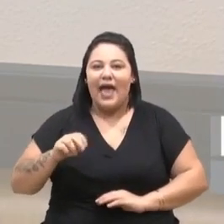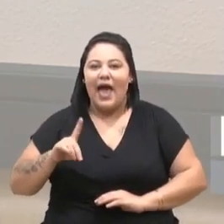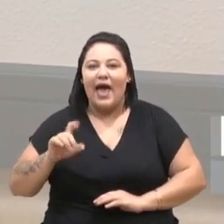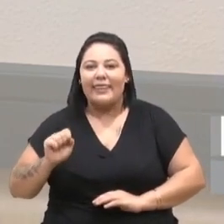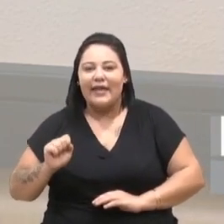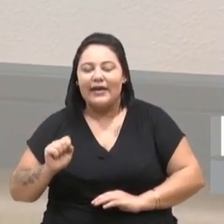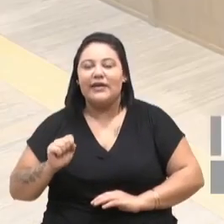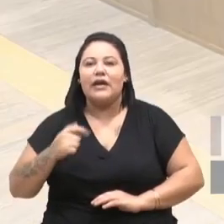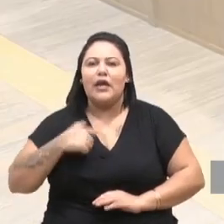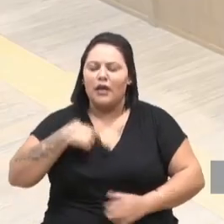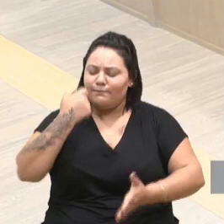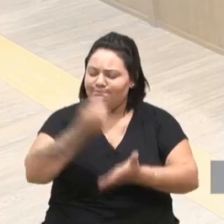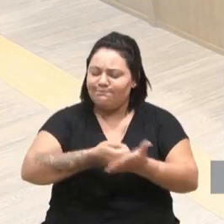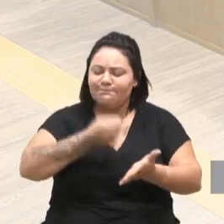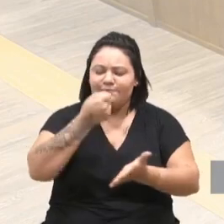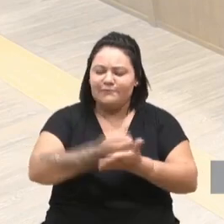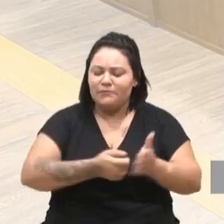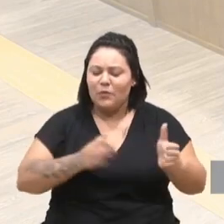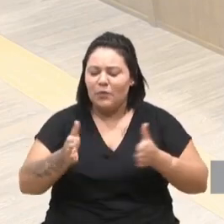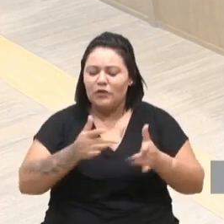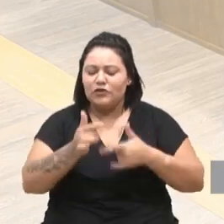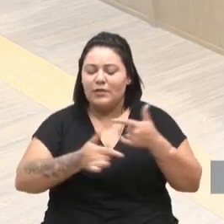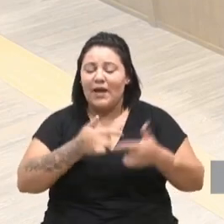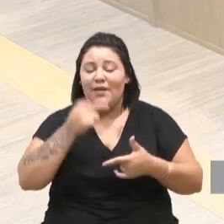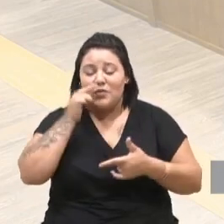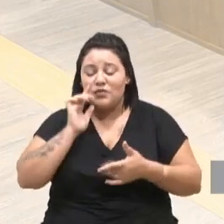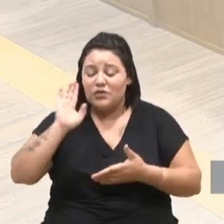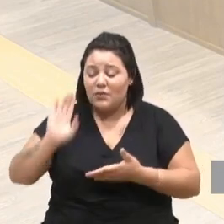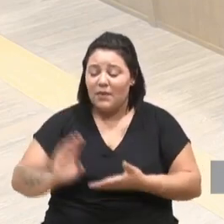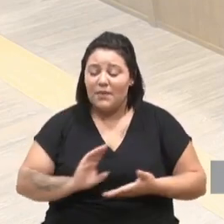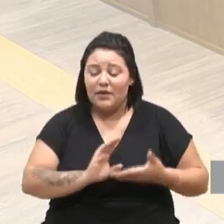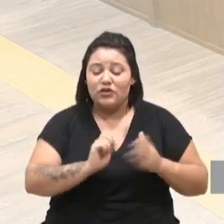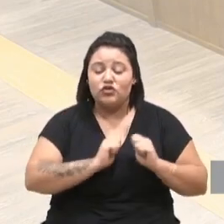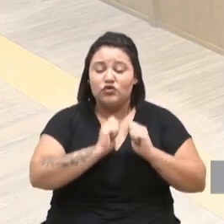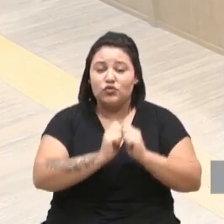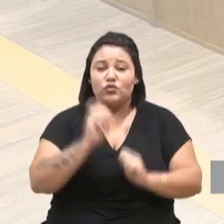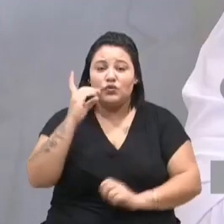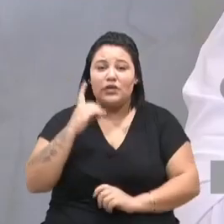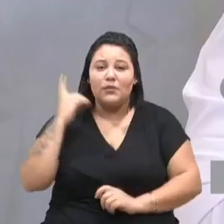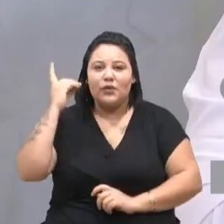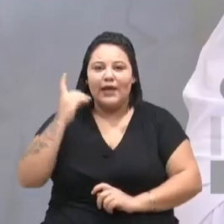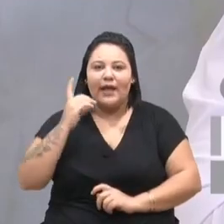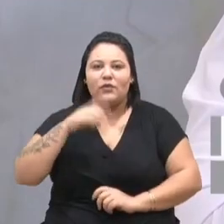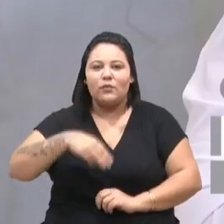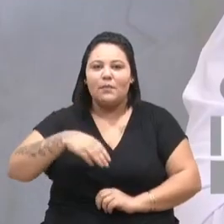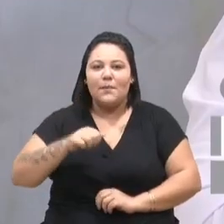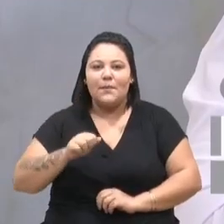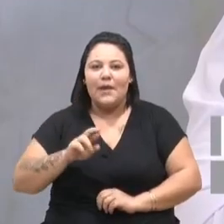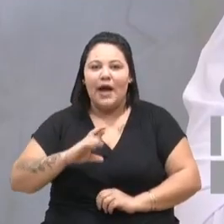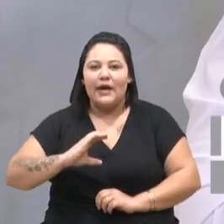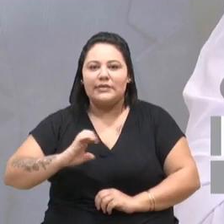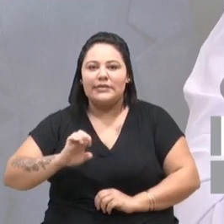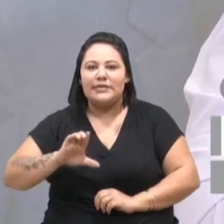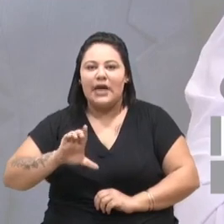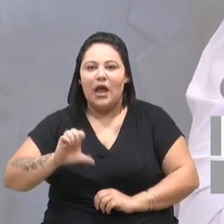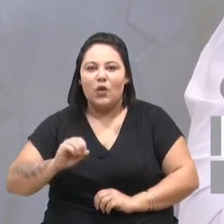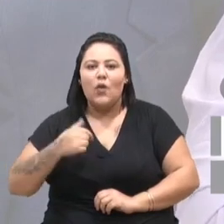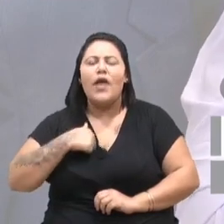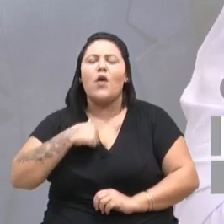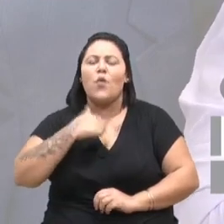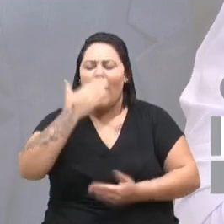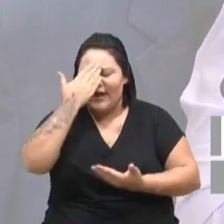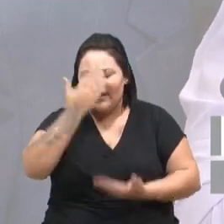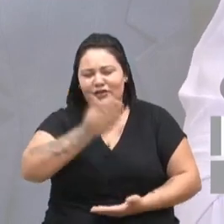mandato que eu conseguisse uma emenda parlamentar através do deputado Marcelo Moraes, que agradeço sempre de coração, e que a